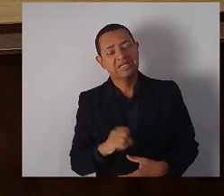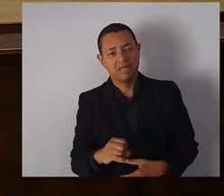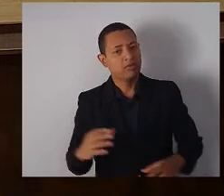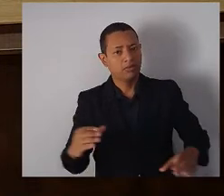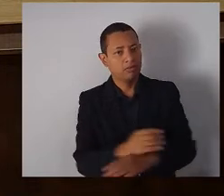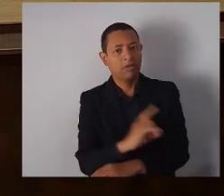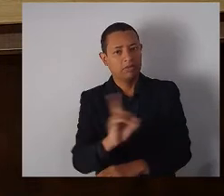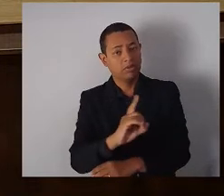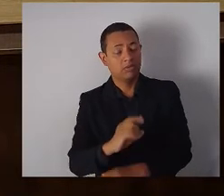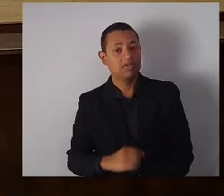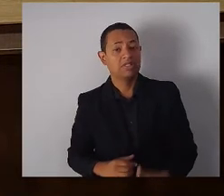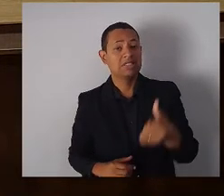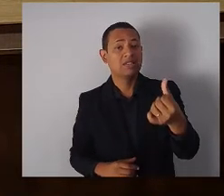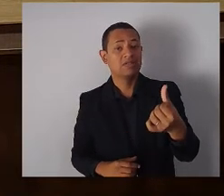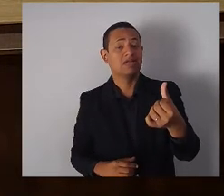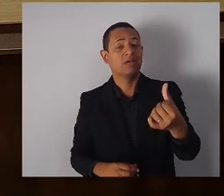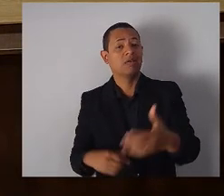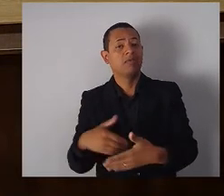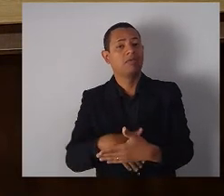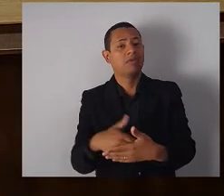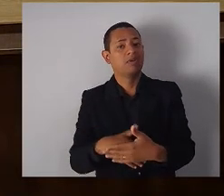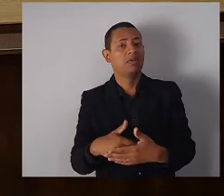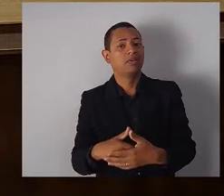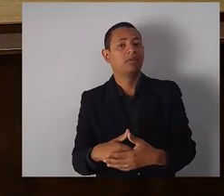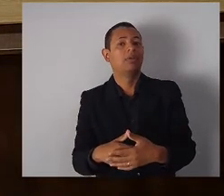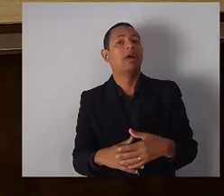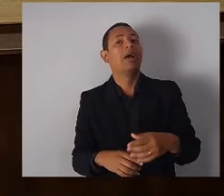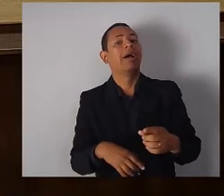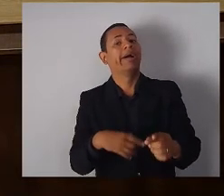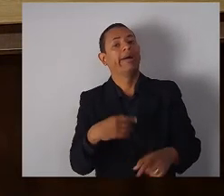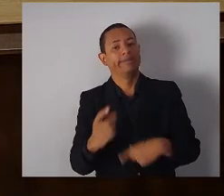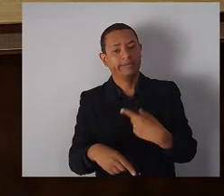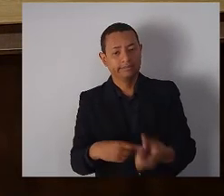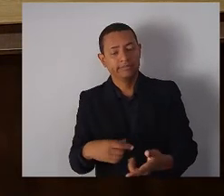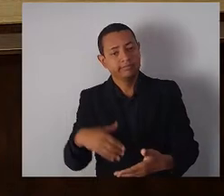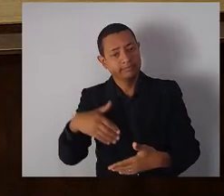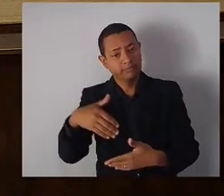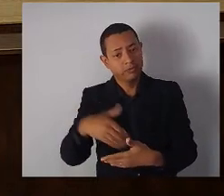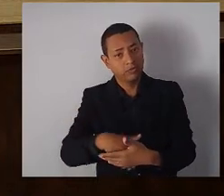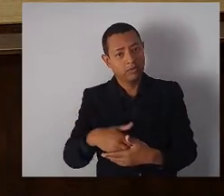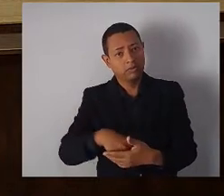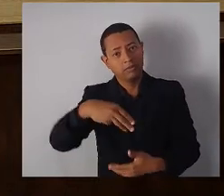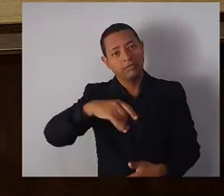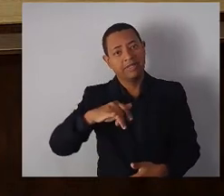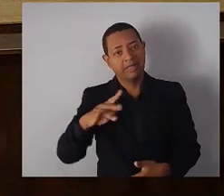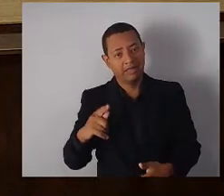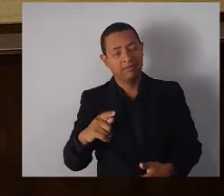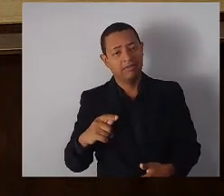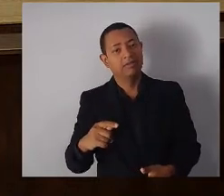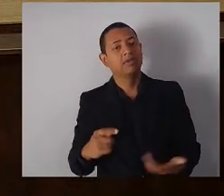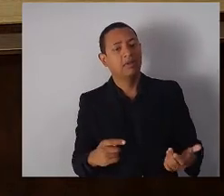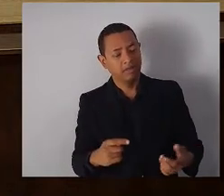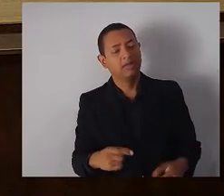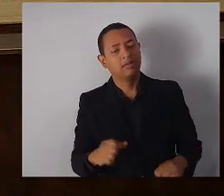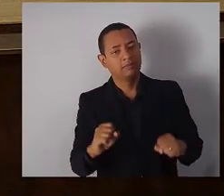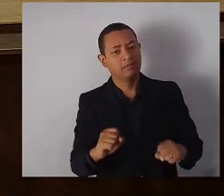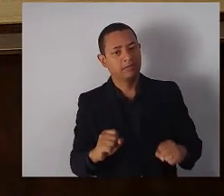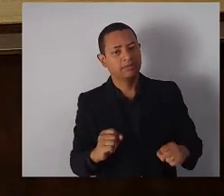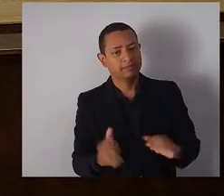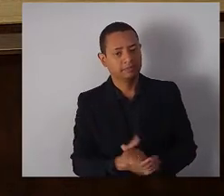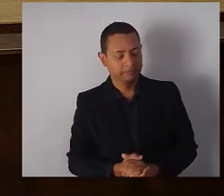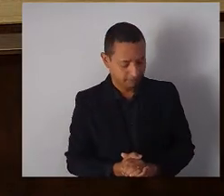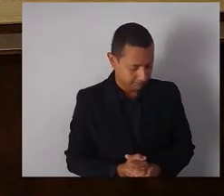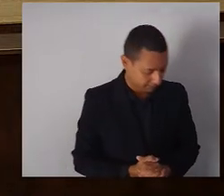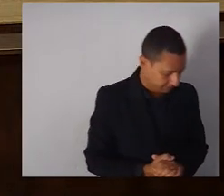só vota em caso de desempate, é o voto Minerva, certo? Então, aqui nesse caso aqui, o quórum é completo